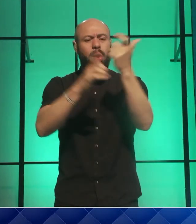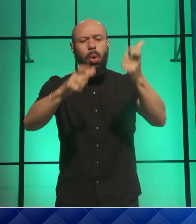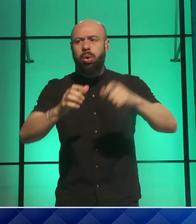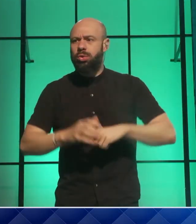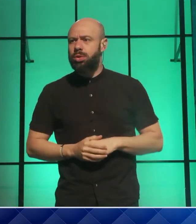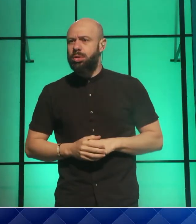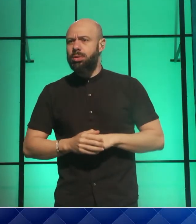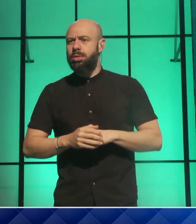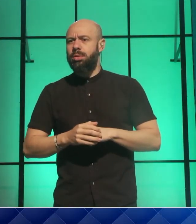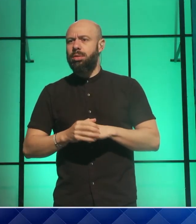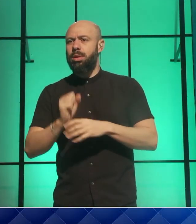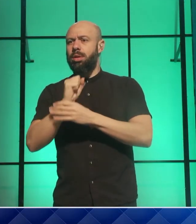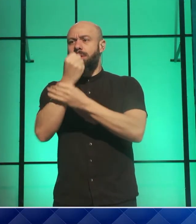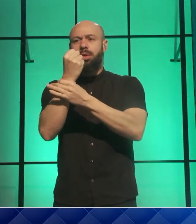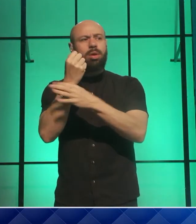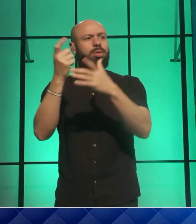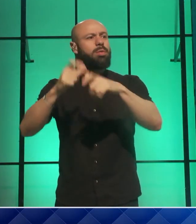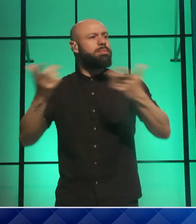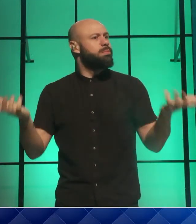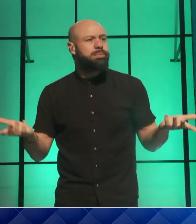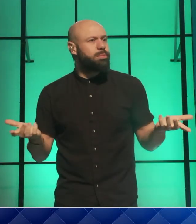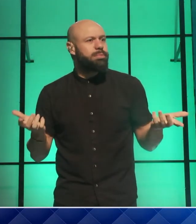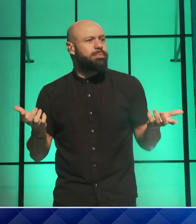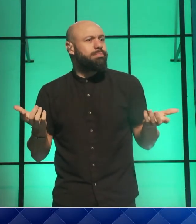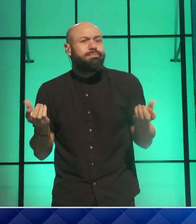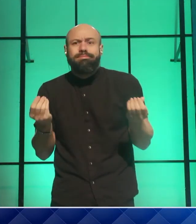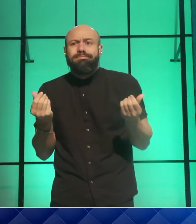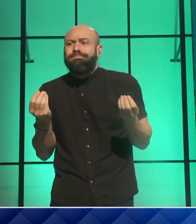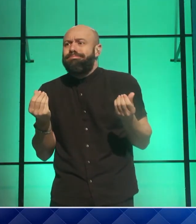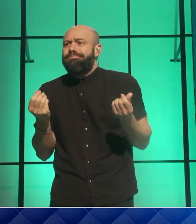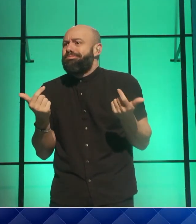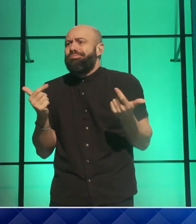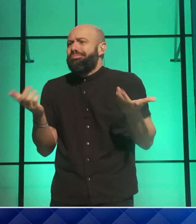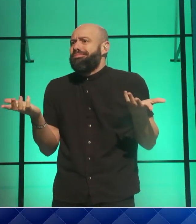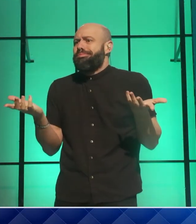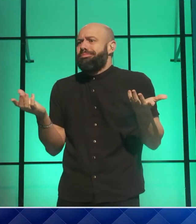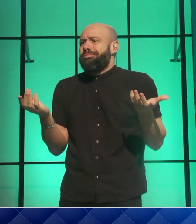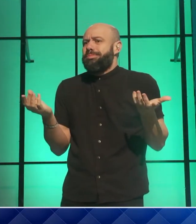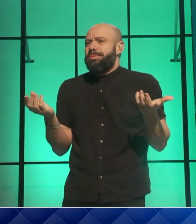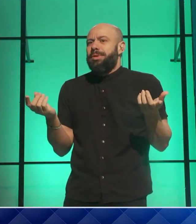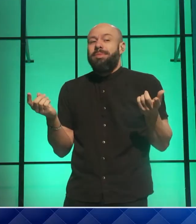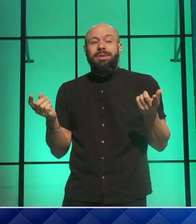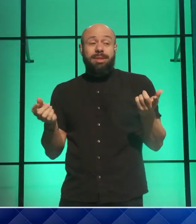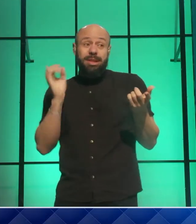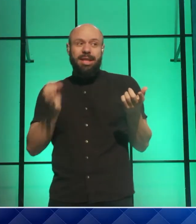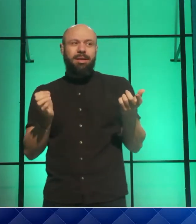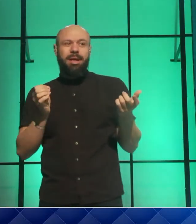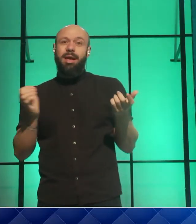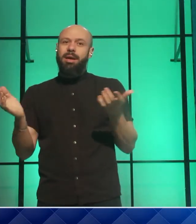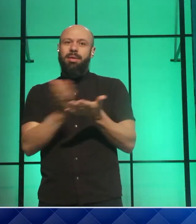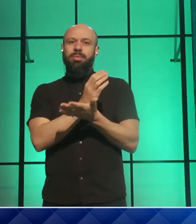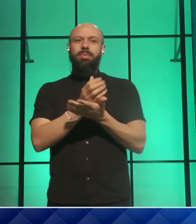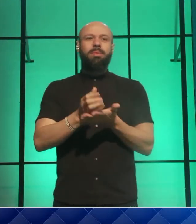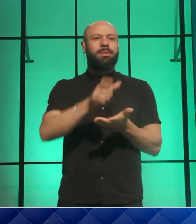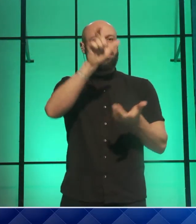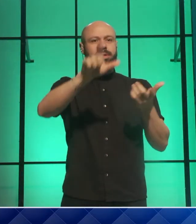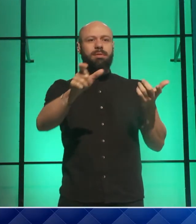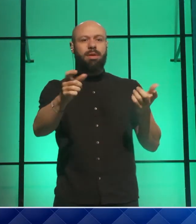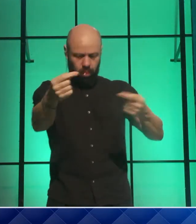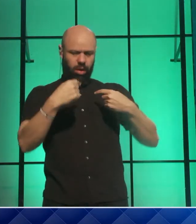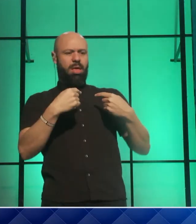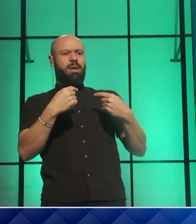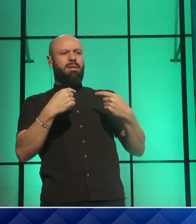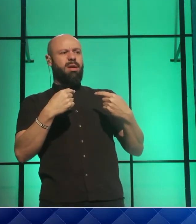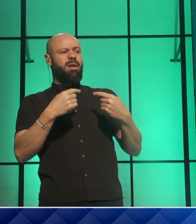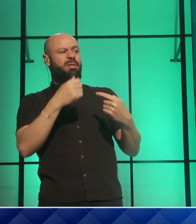grande verdade é que pessoas vão te decepcionar. A grande verdade é que você vai